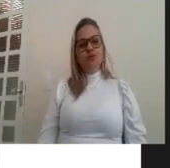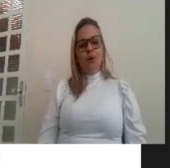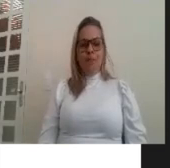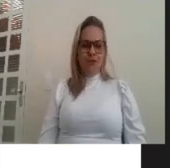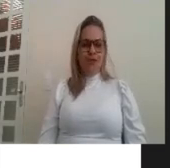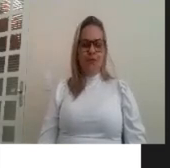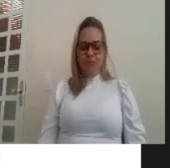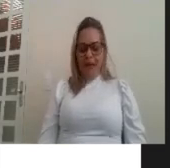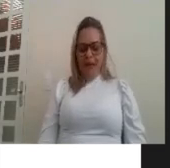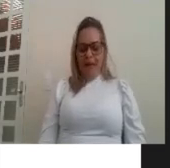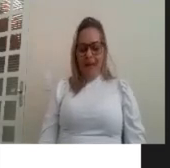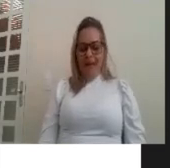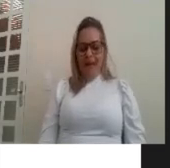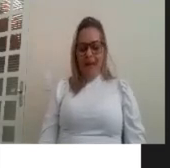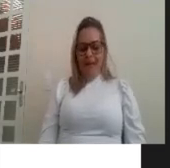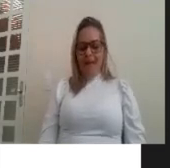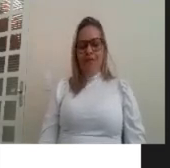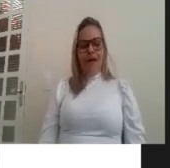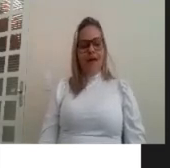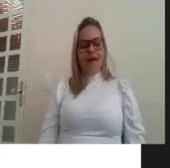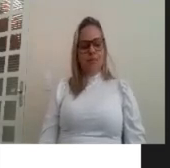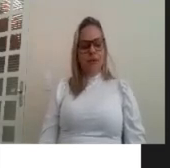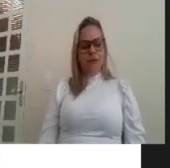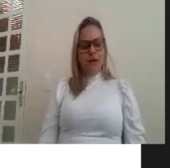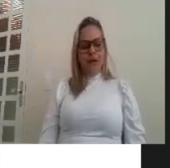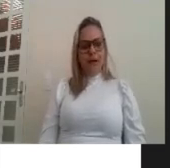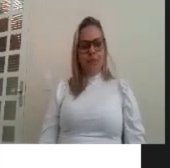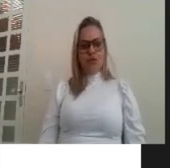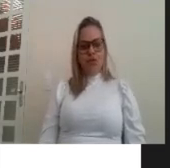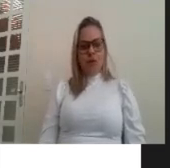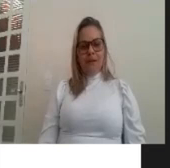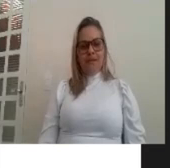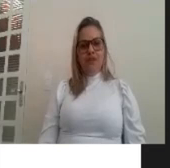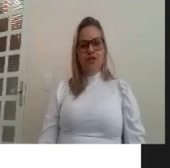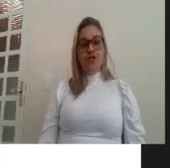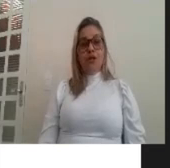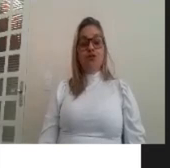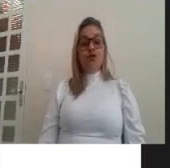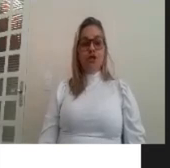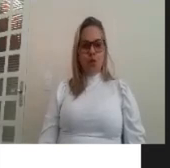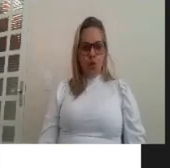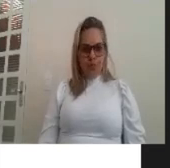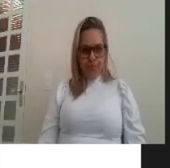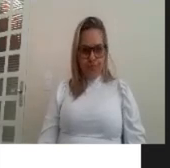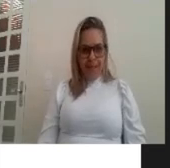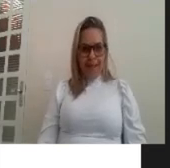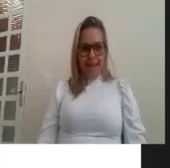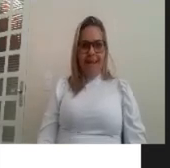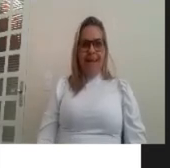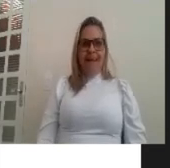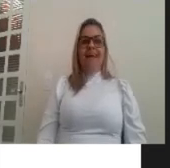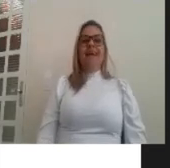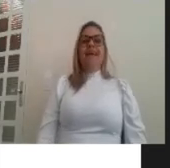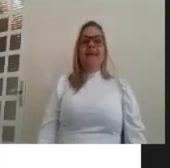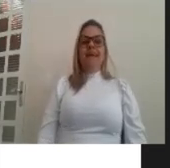professor postou rapidinho, que fala a respeito da pessoa, da paciente que tinha medo de cachorro. Ah,